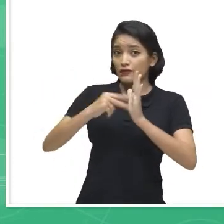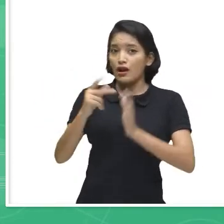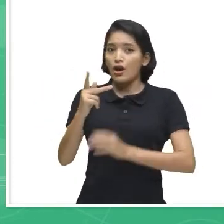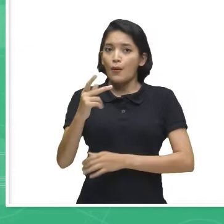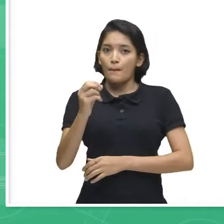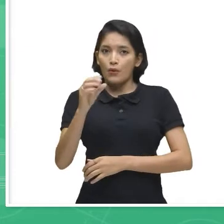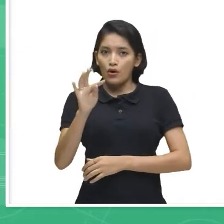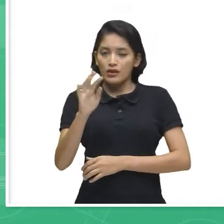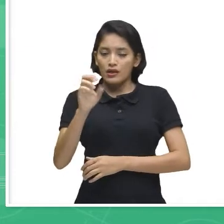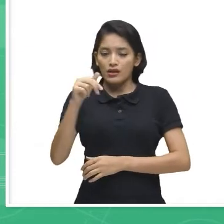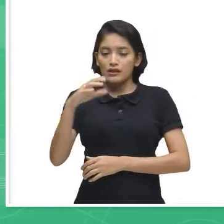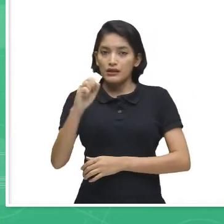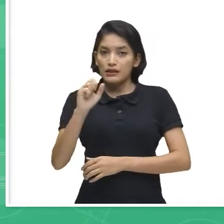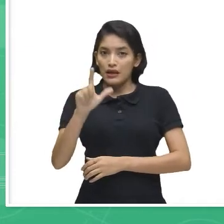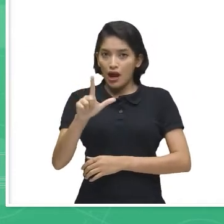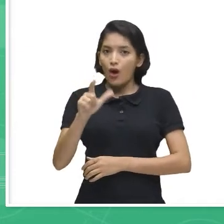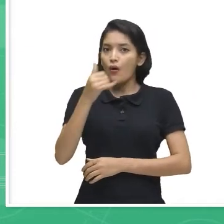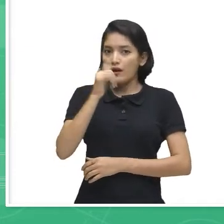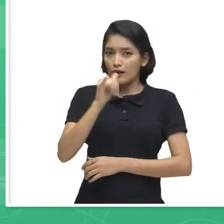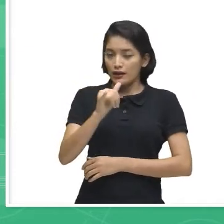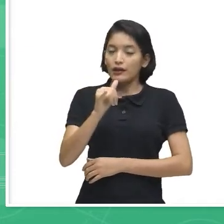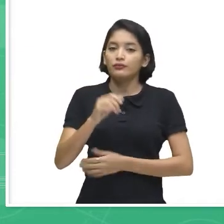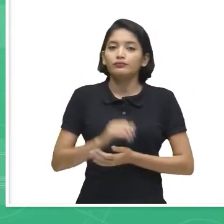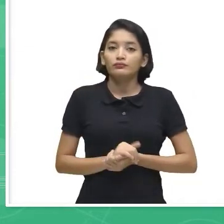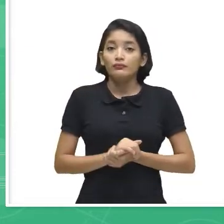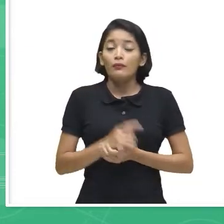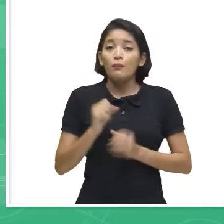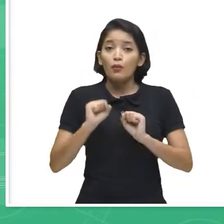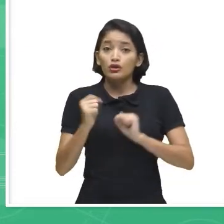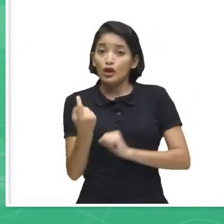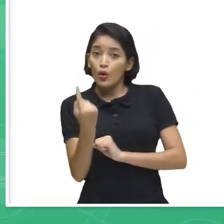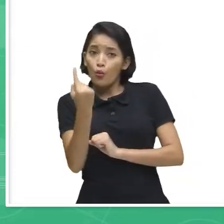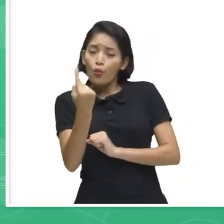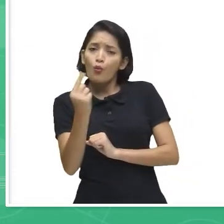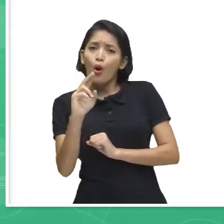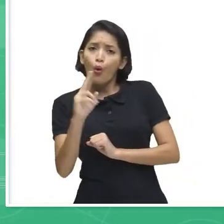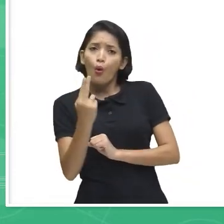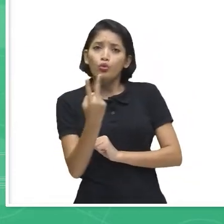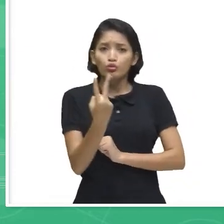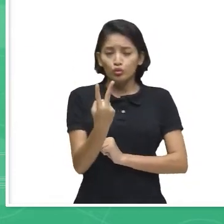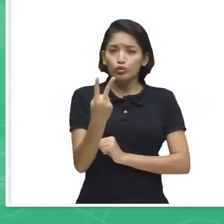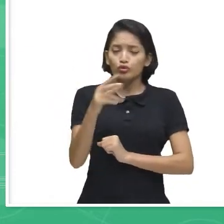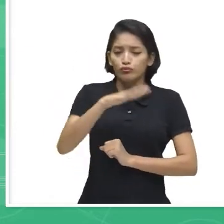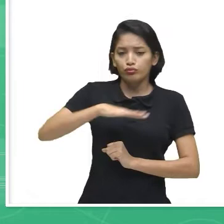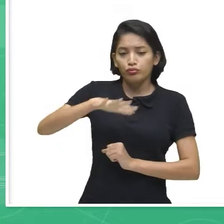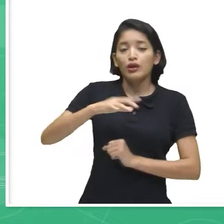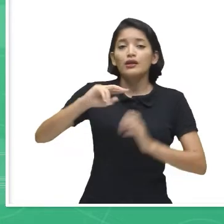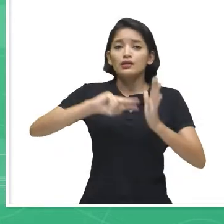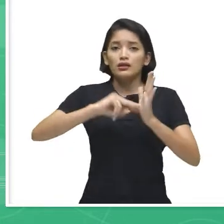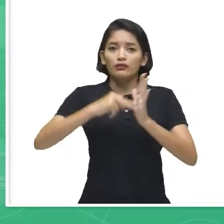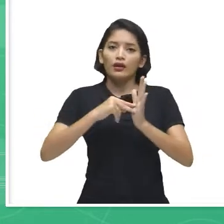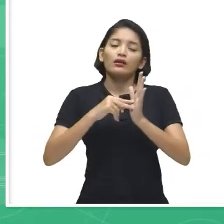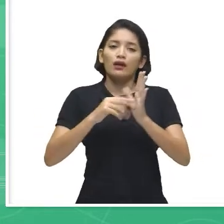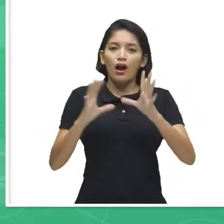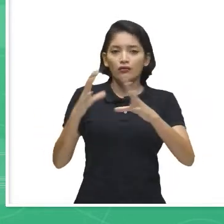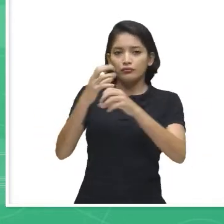campo criado por uma ou várias cargas pontiformes. Como é que eu calculo? V, que é o nosso potencial